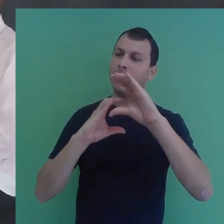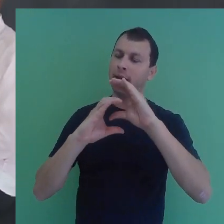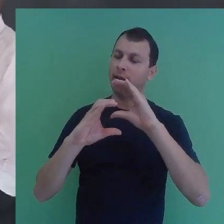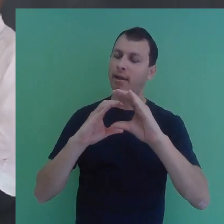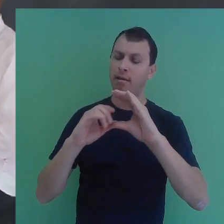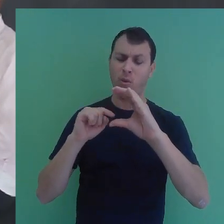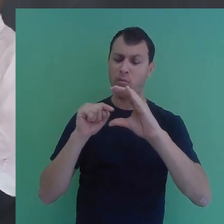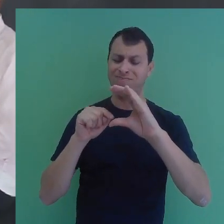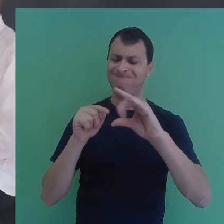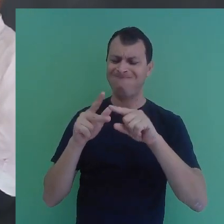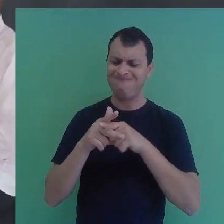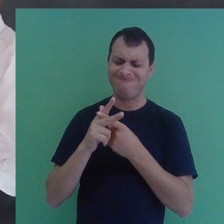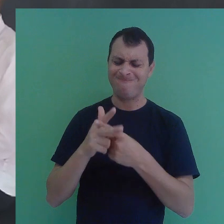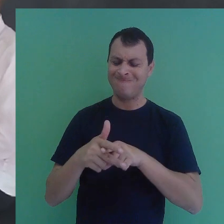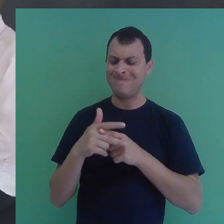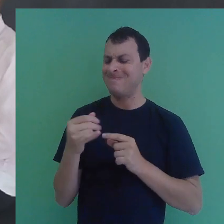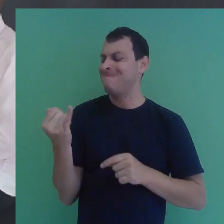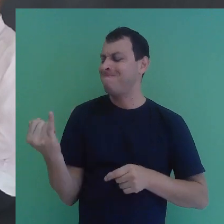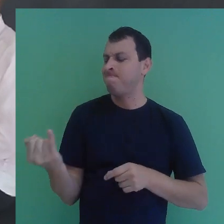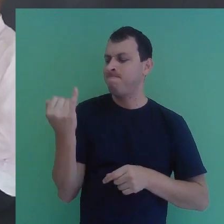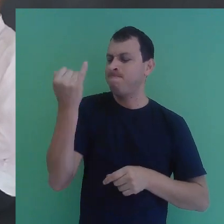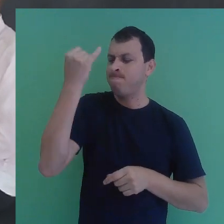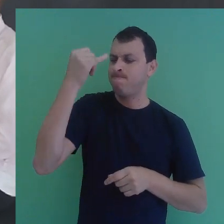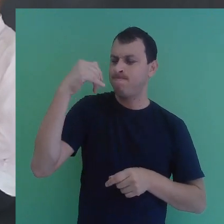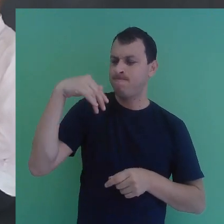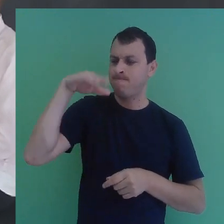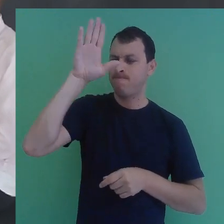comunicação, para mim, é uma das